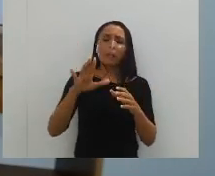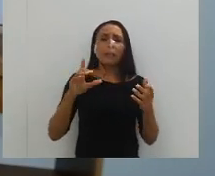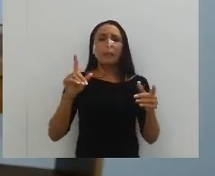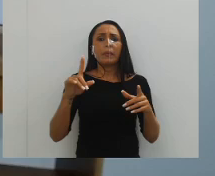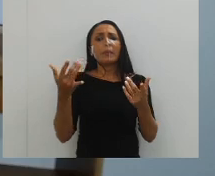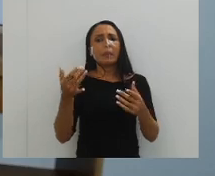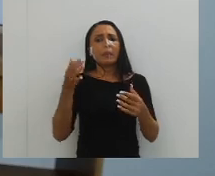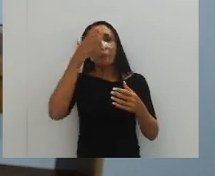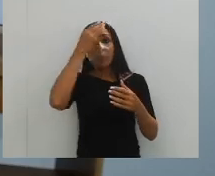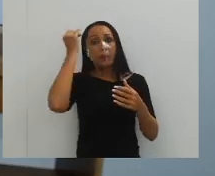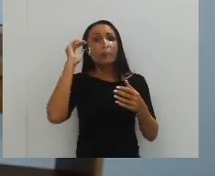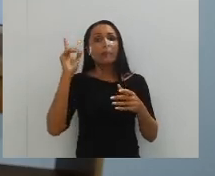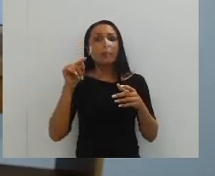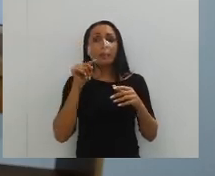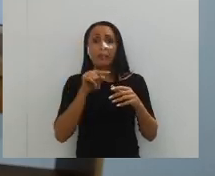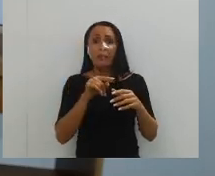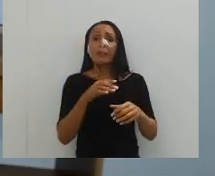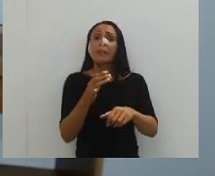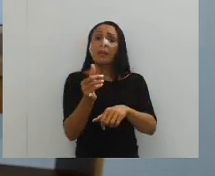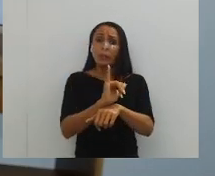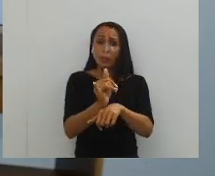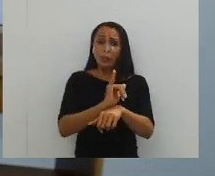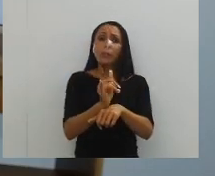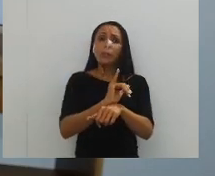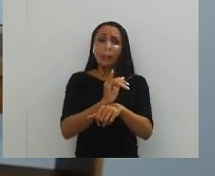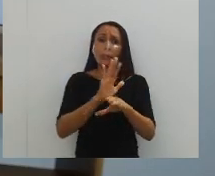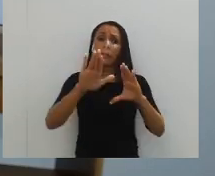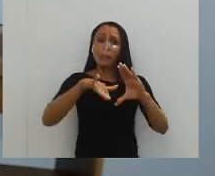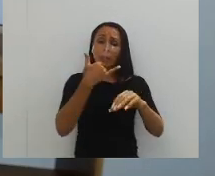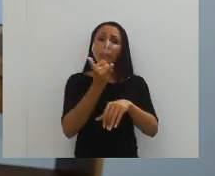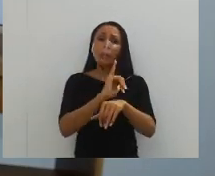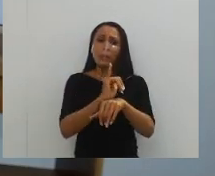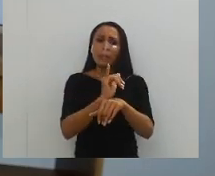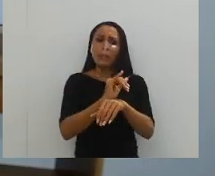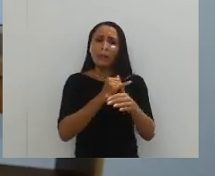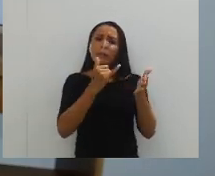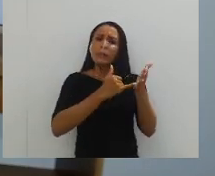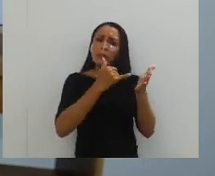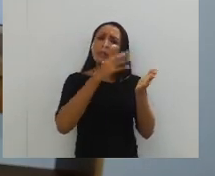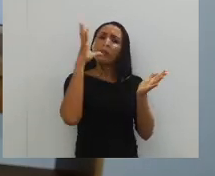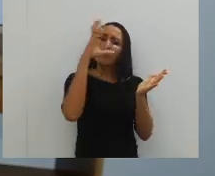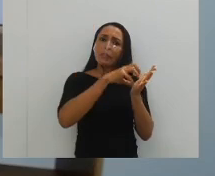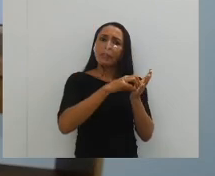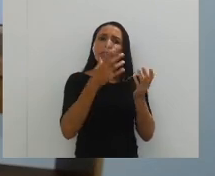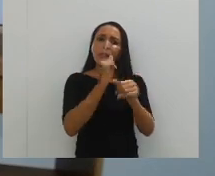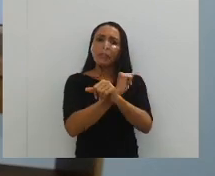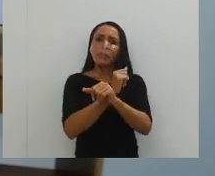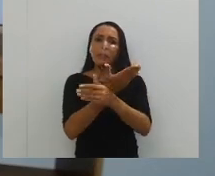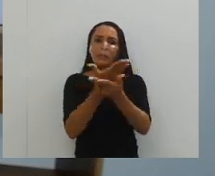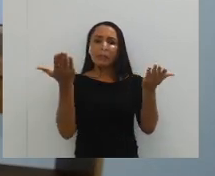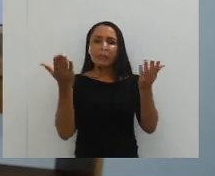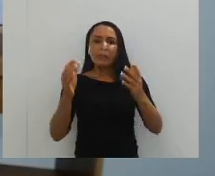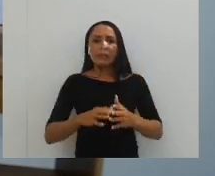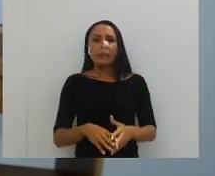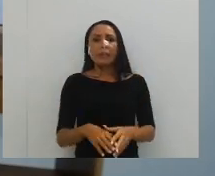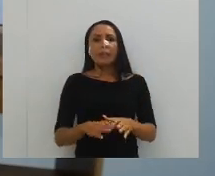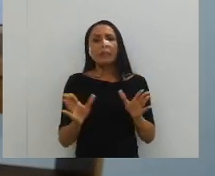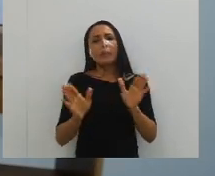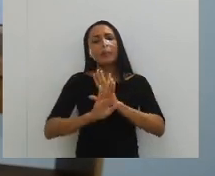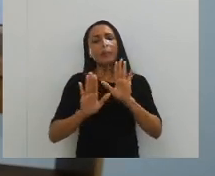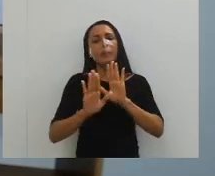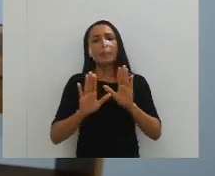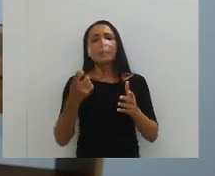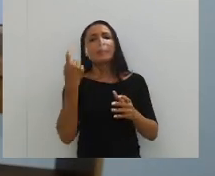mais, não esqueçam, tá? Vão lá no meu canal no YouTube também, Biologia com Tubarão. Se inscreve lá no meu canal, tá? Vou te esperar lá no YouTube, beleza? Galera, com